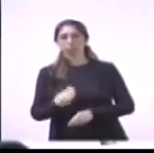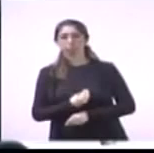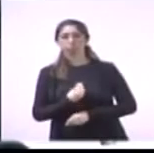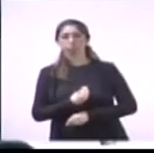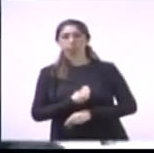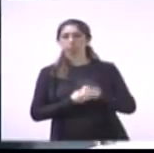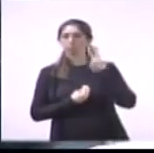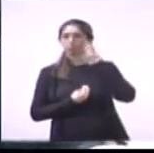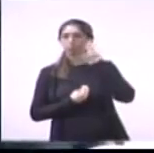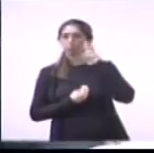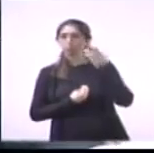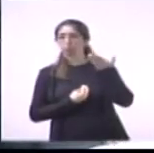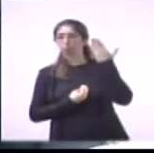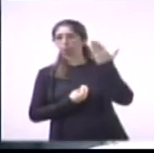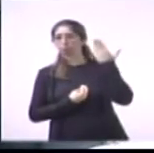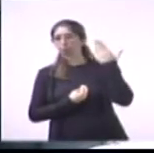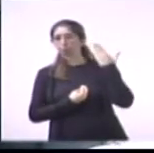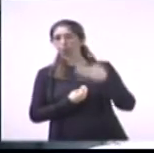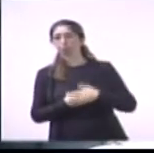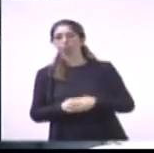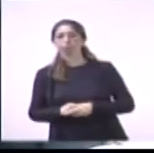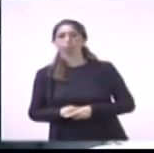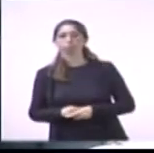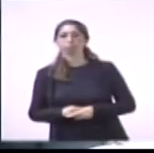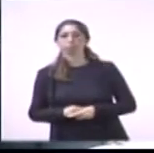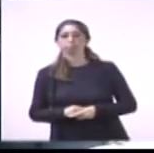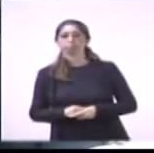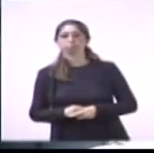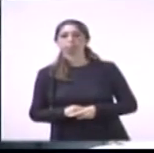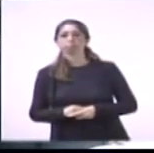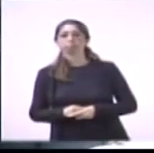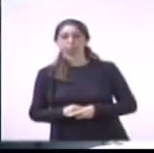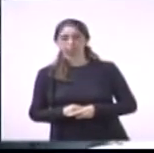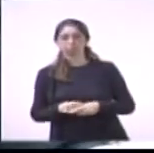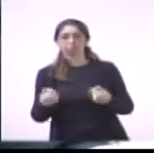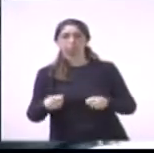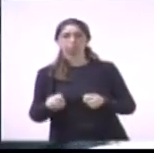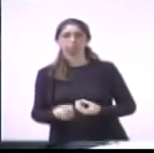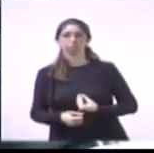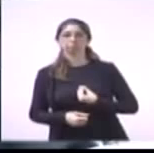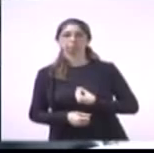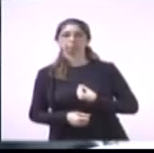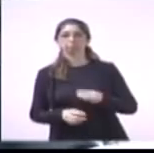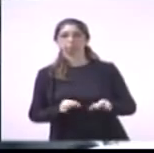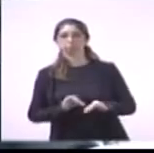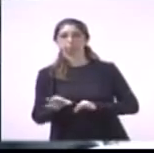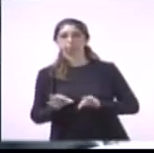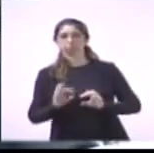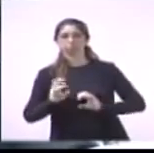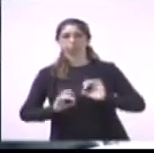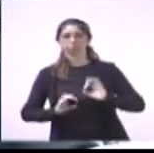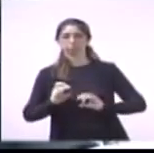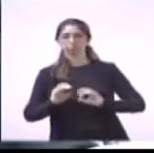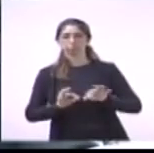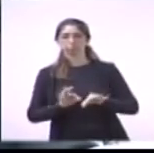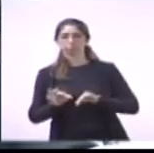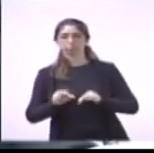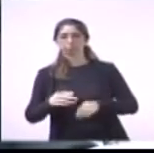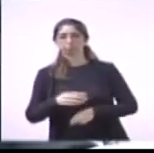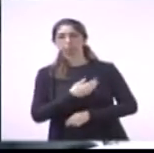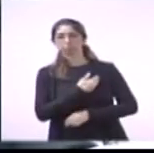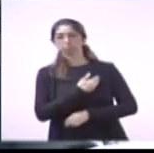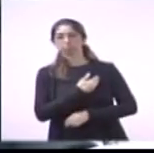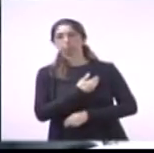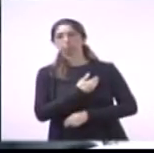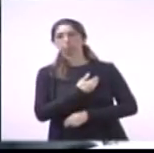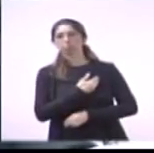segunda, eu acho que ela também deve participar. Hoje, o debate que estamos fazendo no projeto aqui do Plano Municipal de Educação,